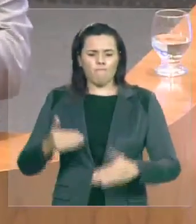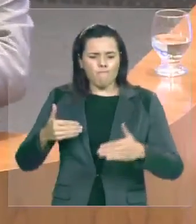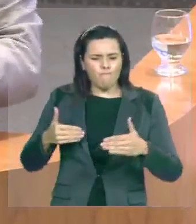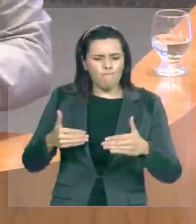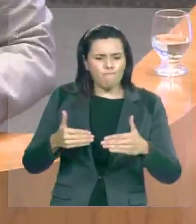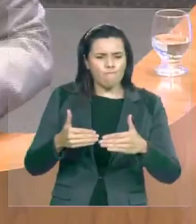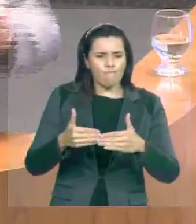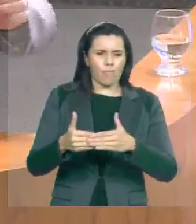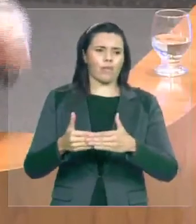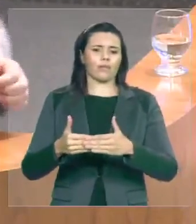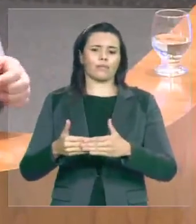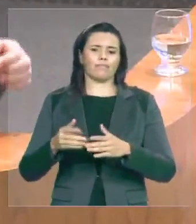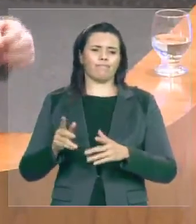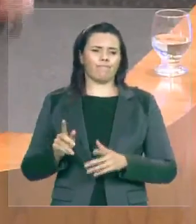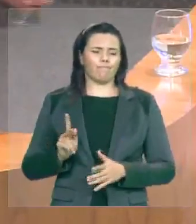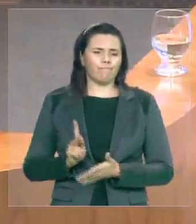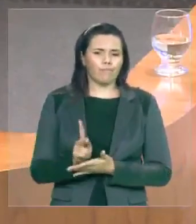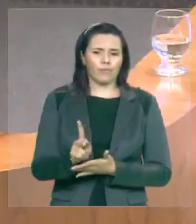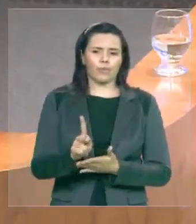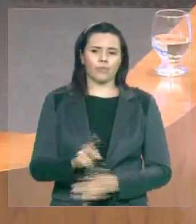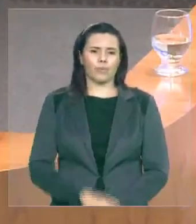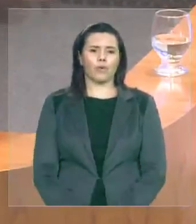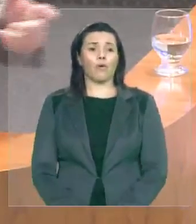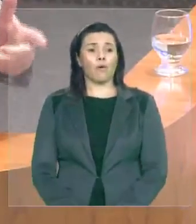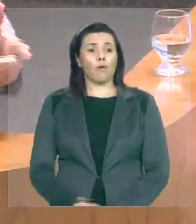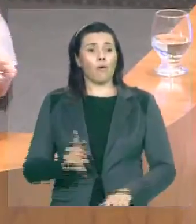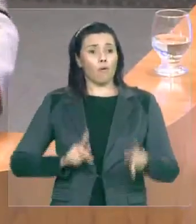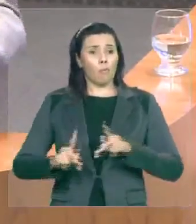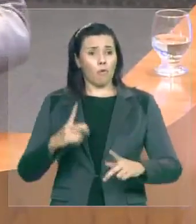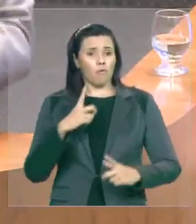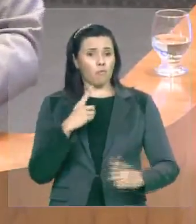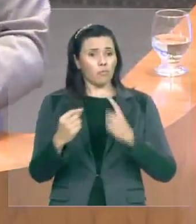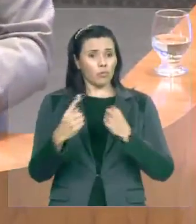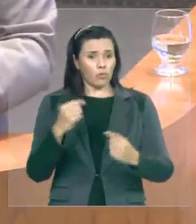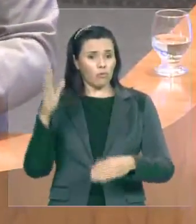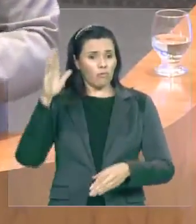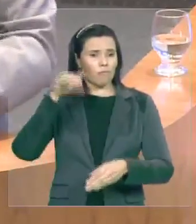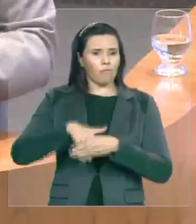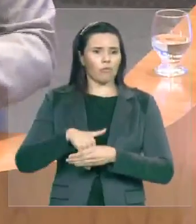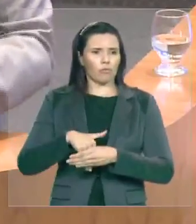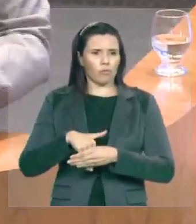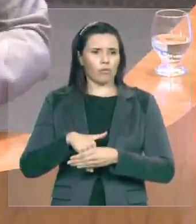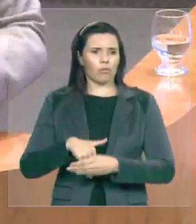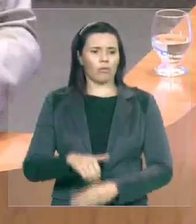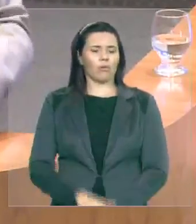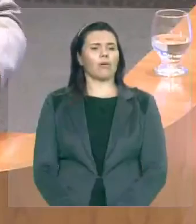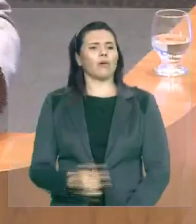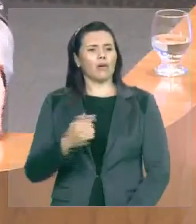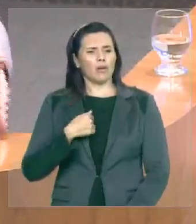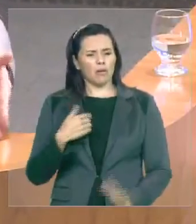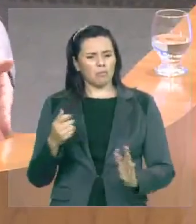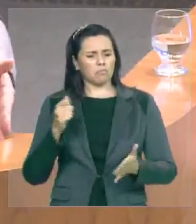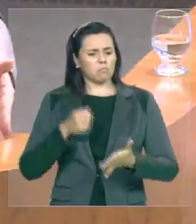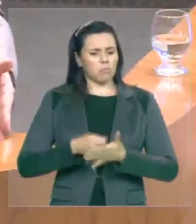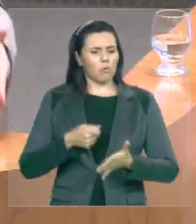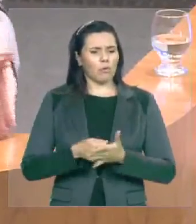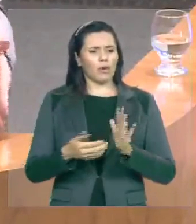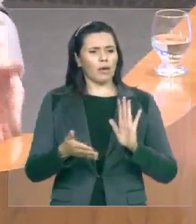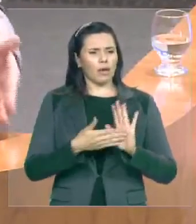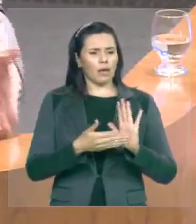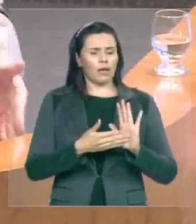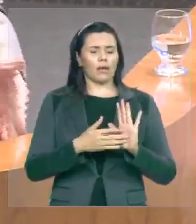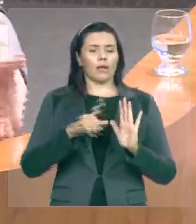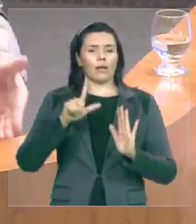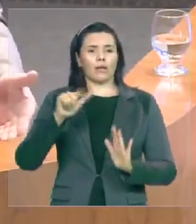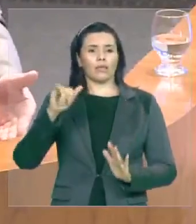qual o povo me designou, dentre outras coisas, também a licitação de um transporte